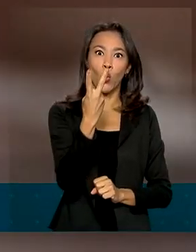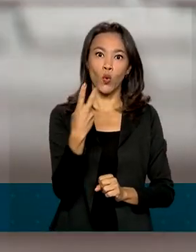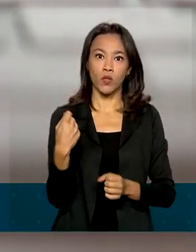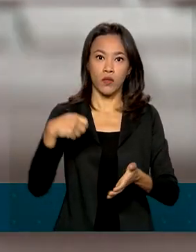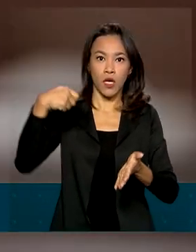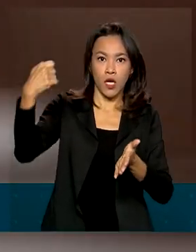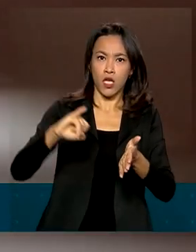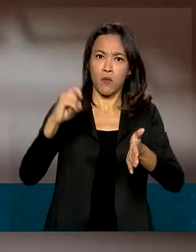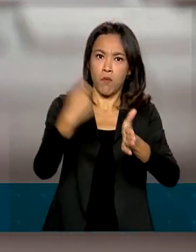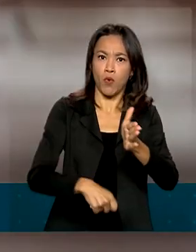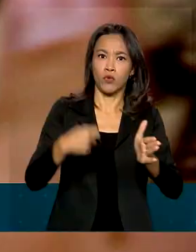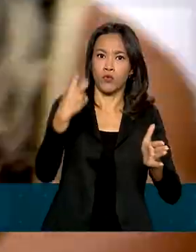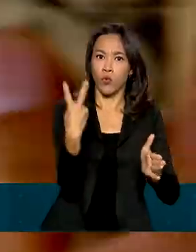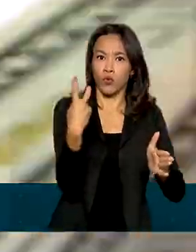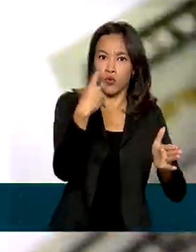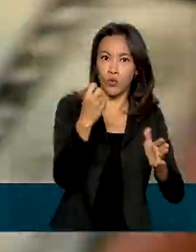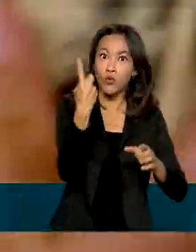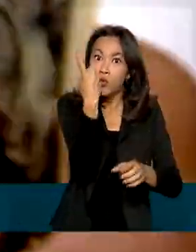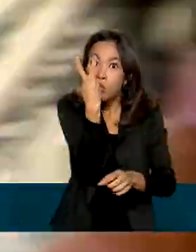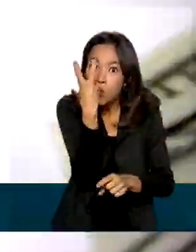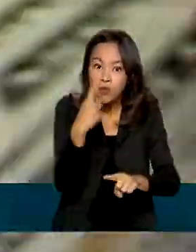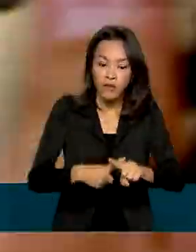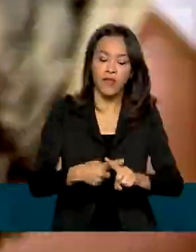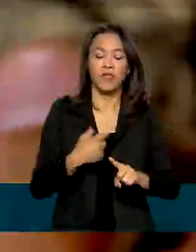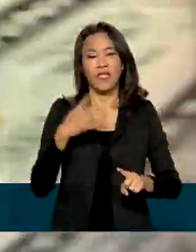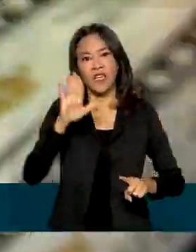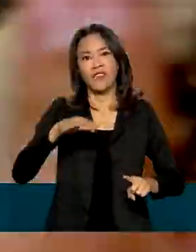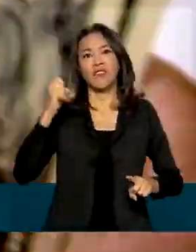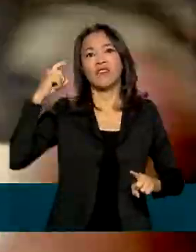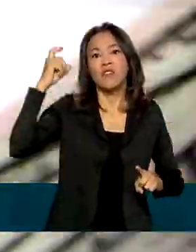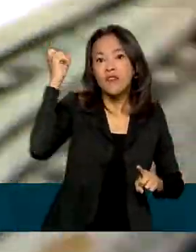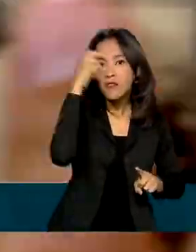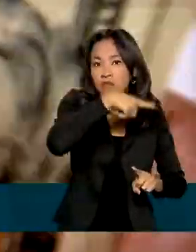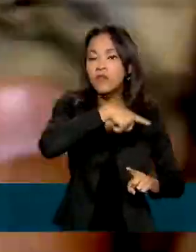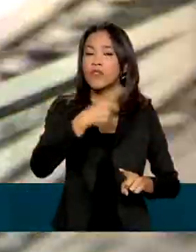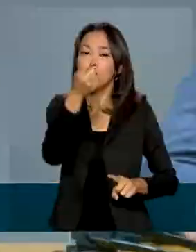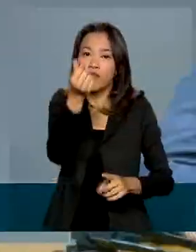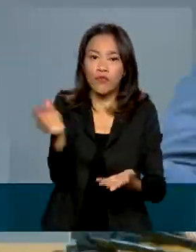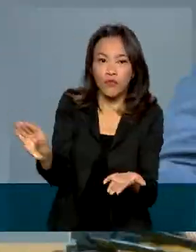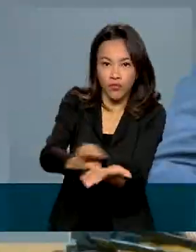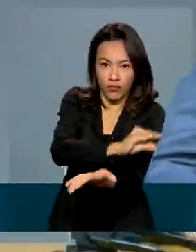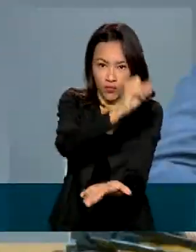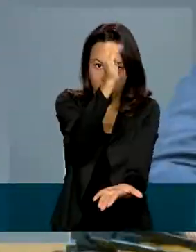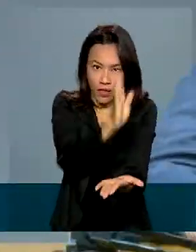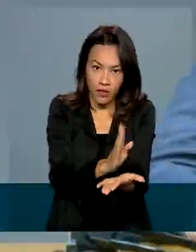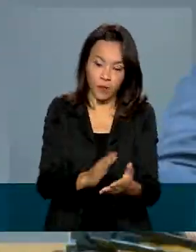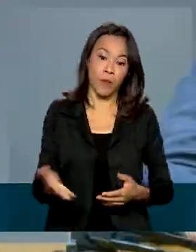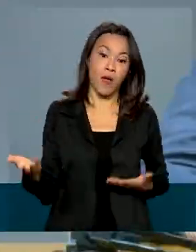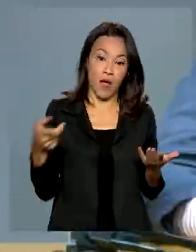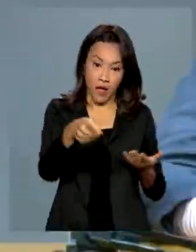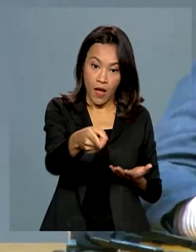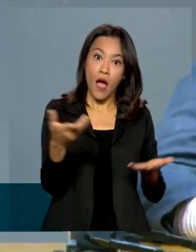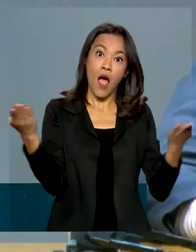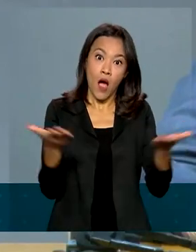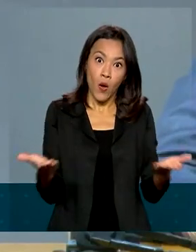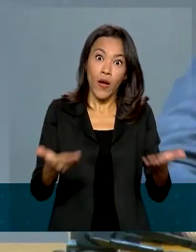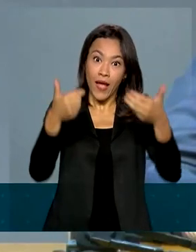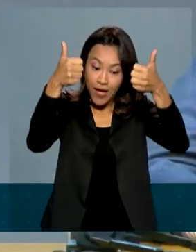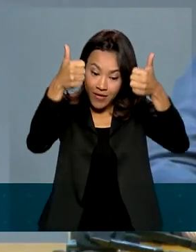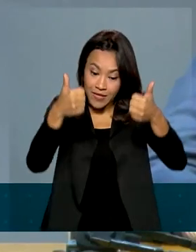tributação e, muitas vezes, impedia novos investimentos estrangeiros no Brasil. Esse alinhamento ele vai facilitar, ele